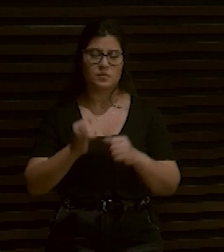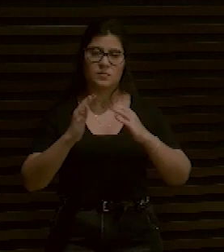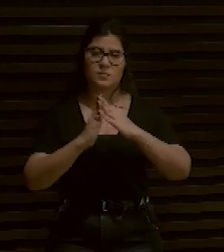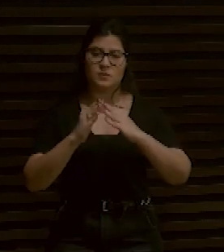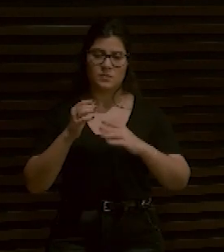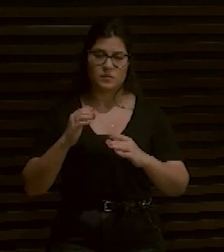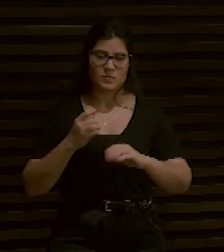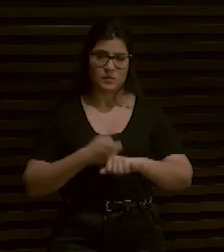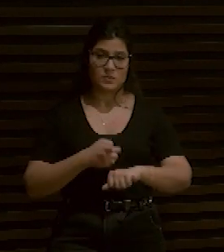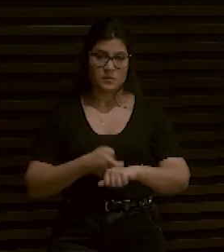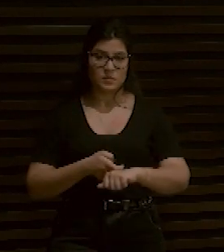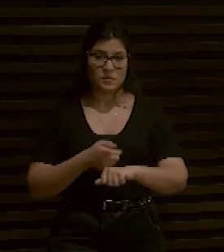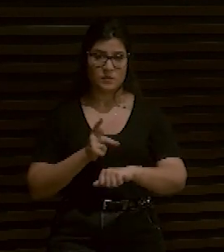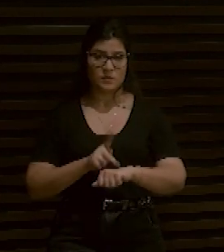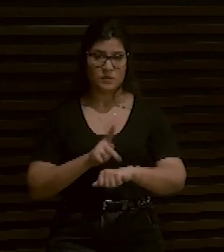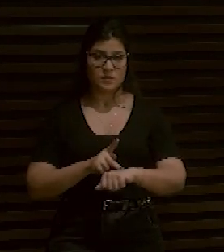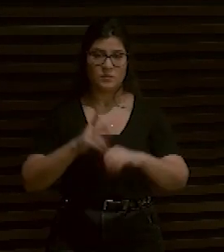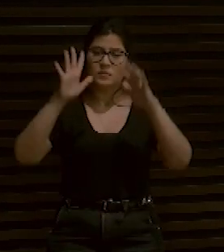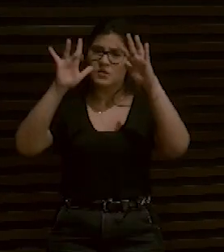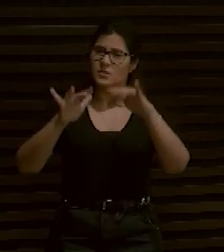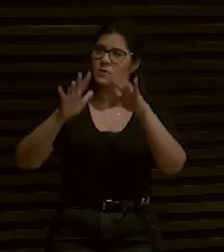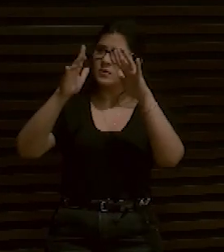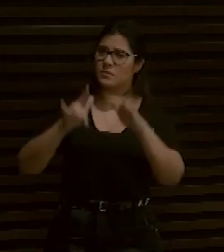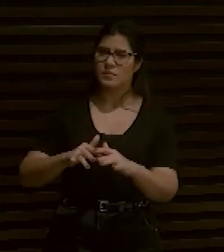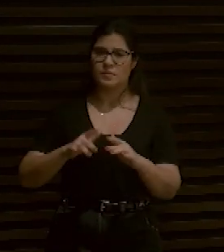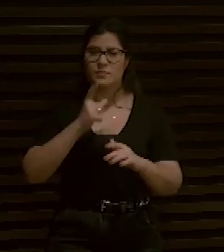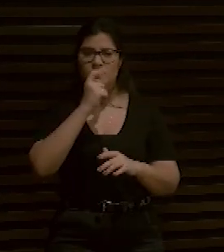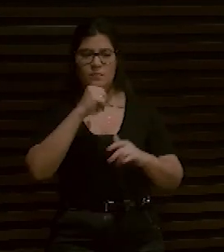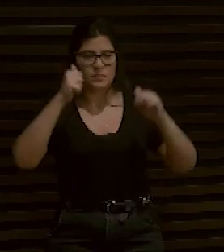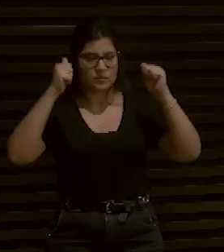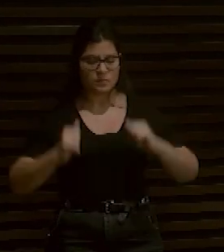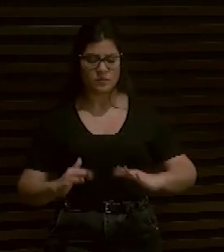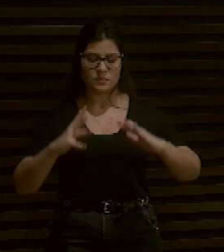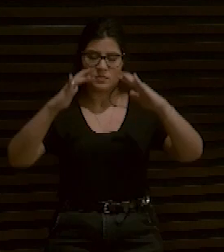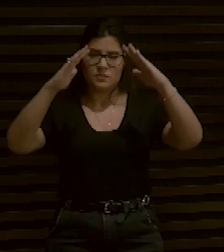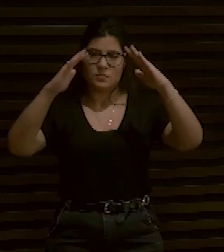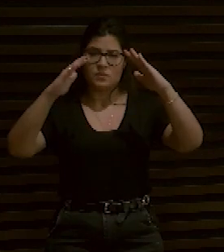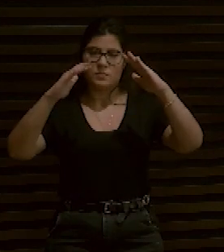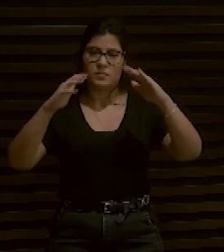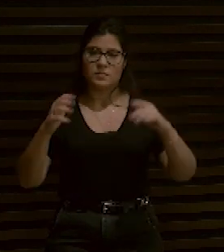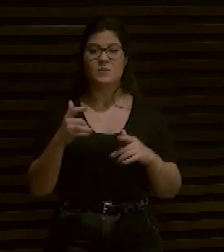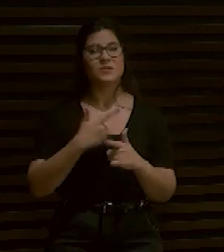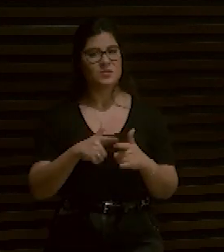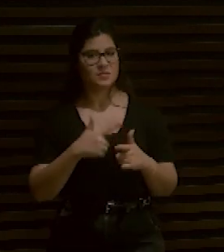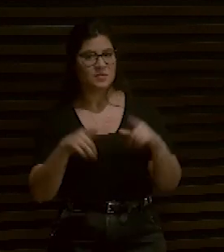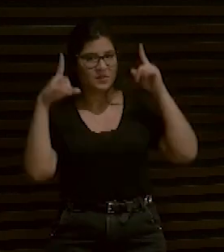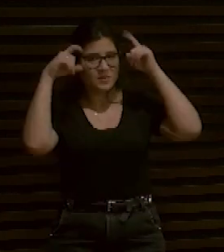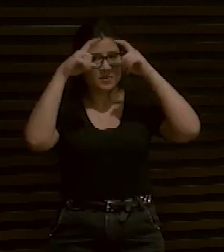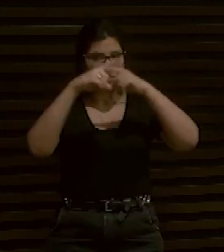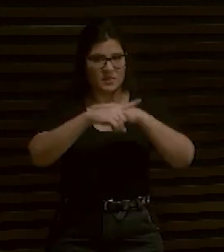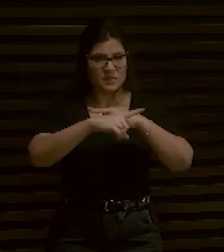casa sobre a rocha. E caiu a chuva, transbordaram os rios. Olha só, dificuldade vai vir. Cai